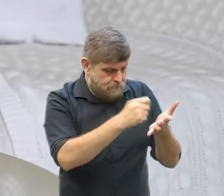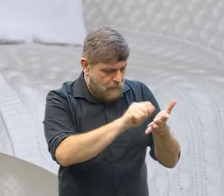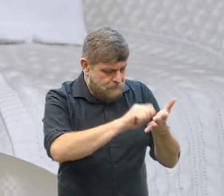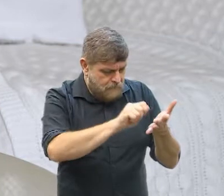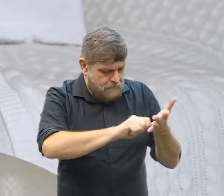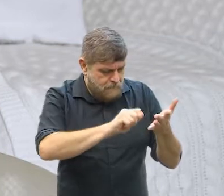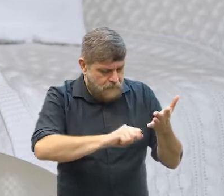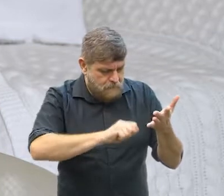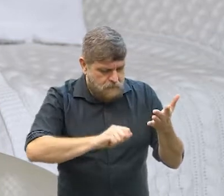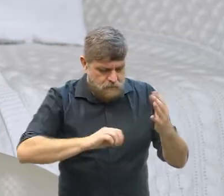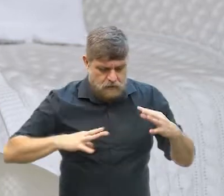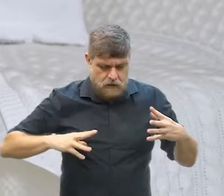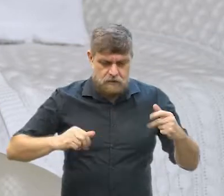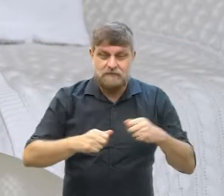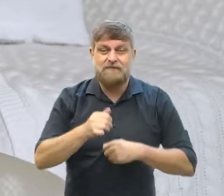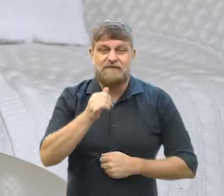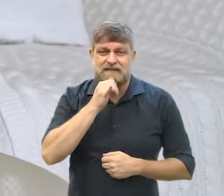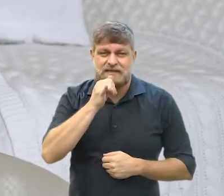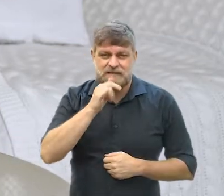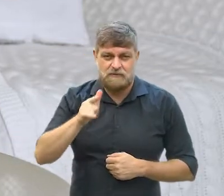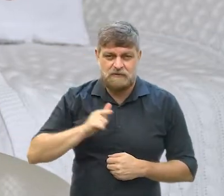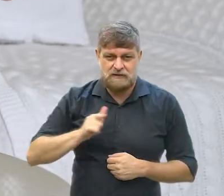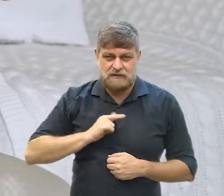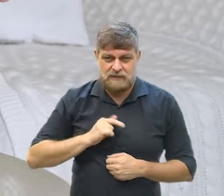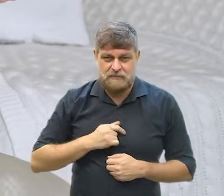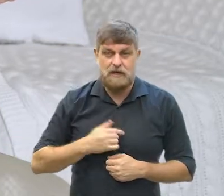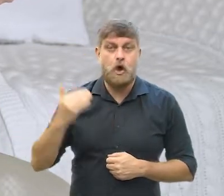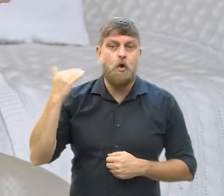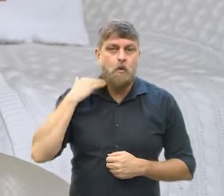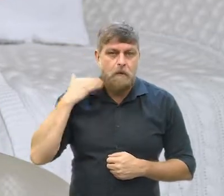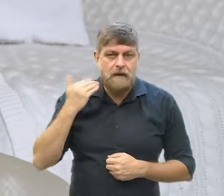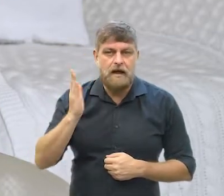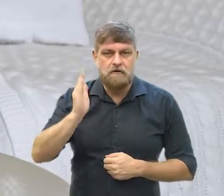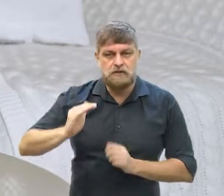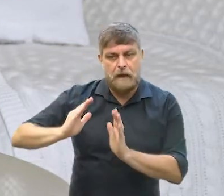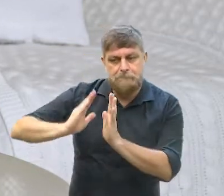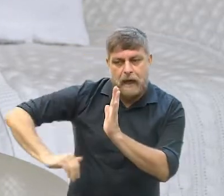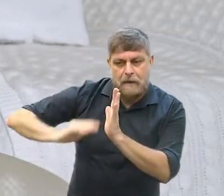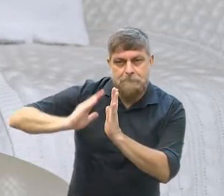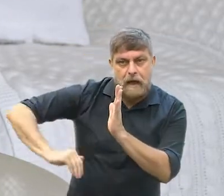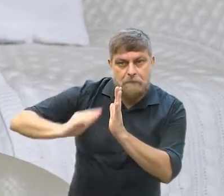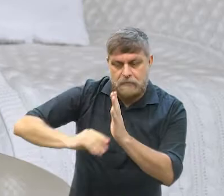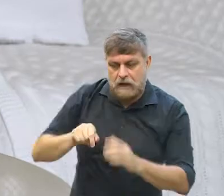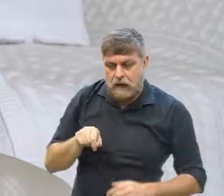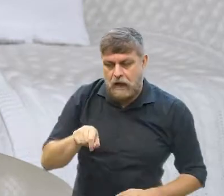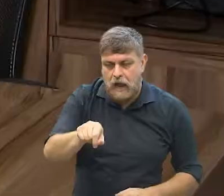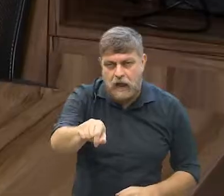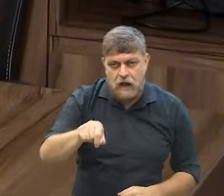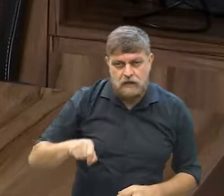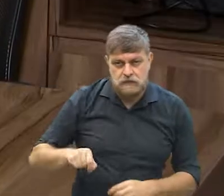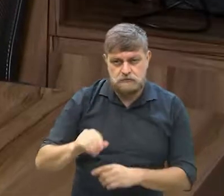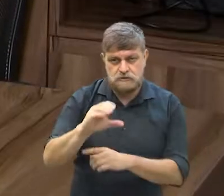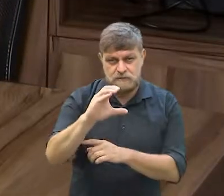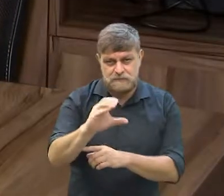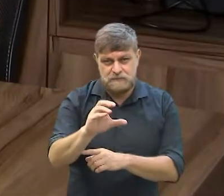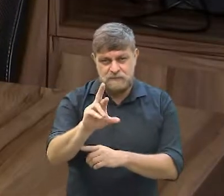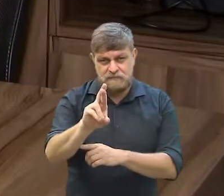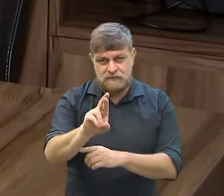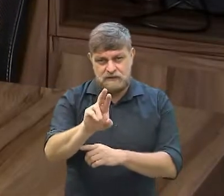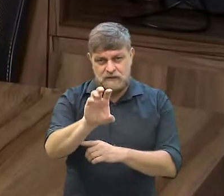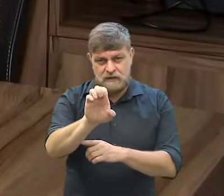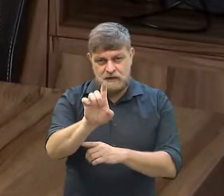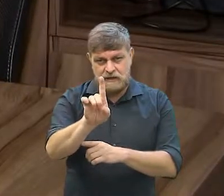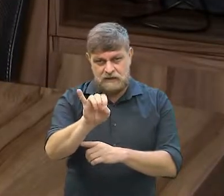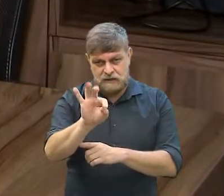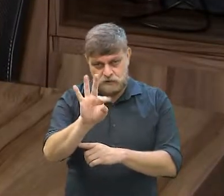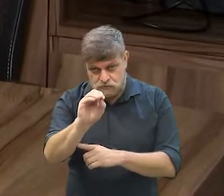gastos que vêm lá através de débito em conta corrente, débito no cartão de crédito, enfim. Eu tenho que saber onde